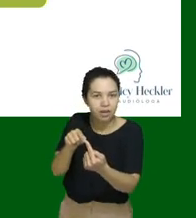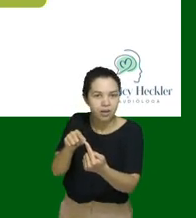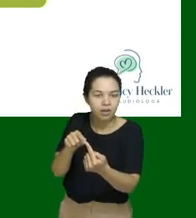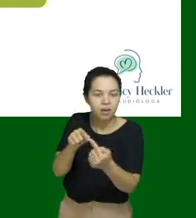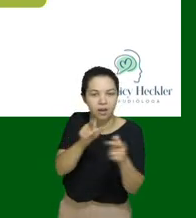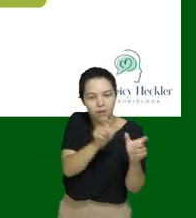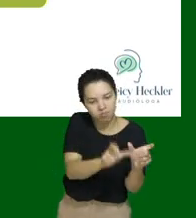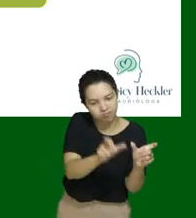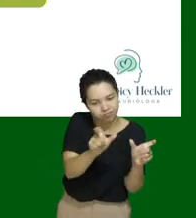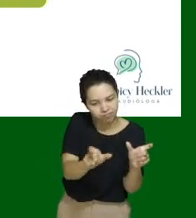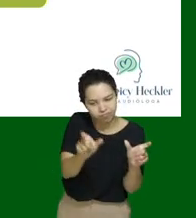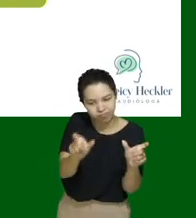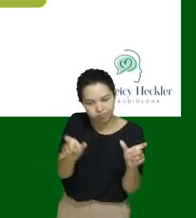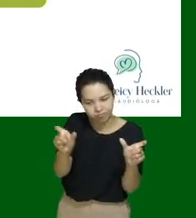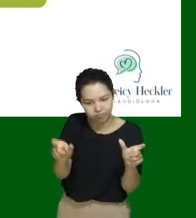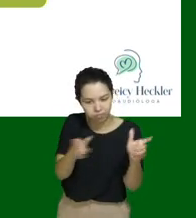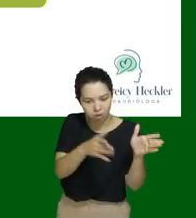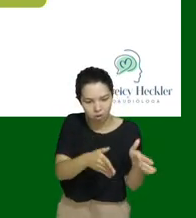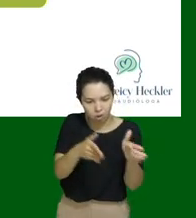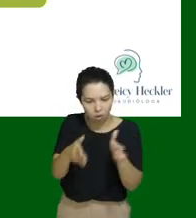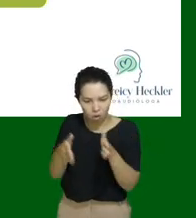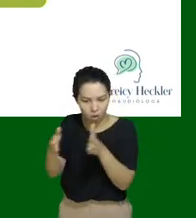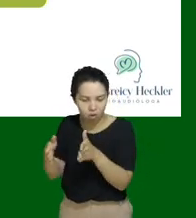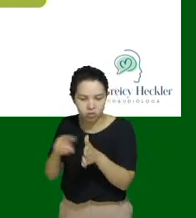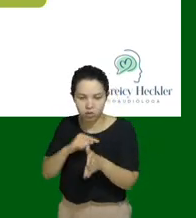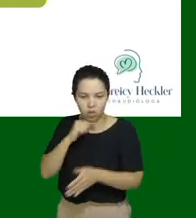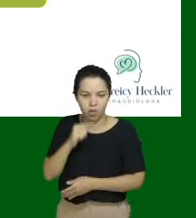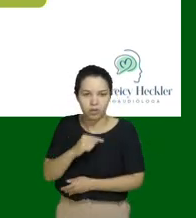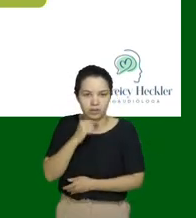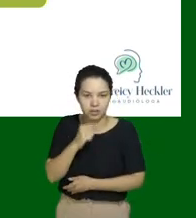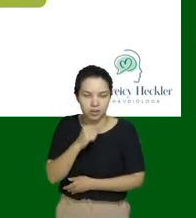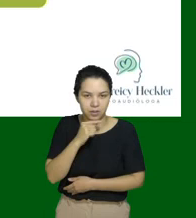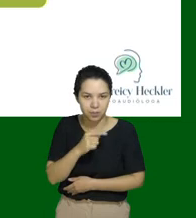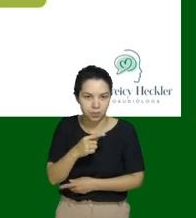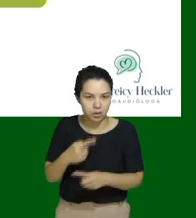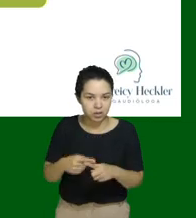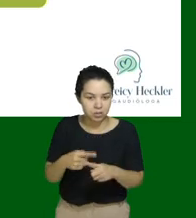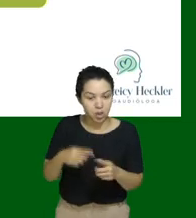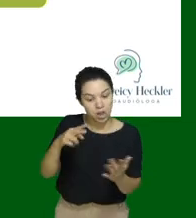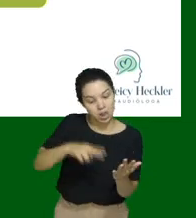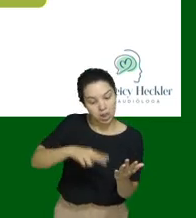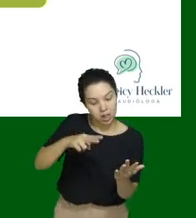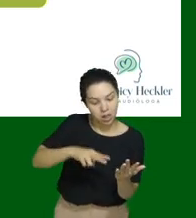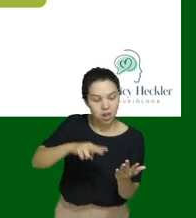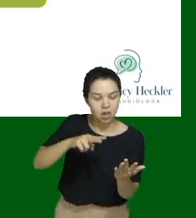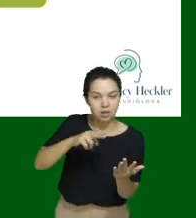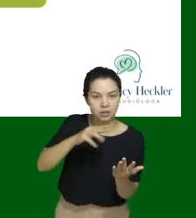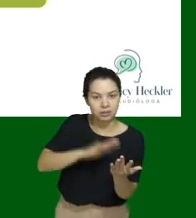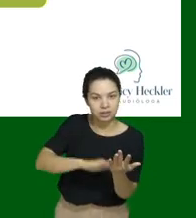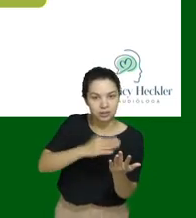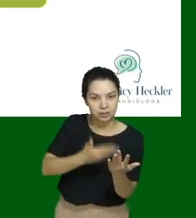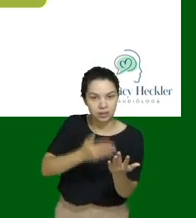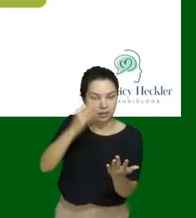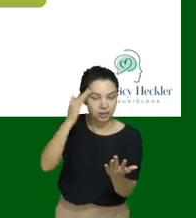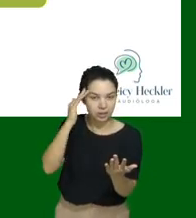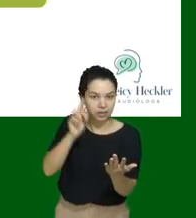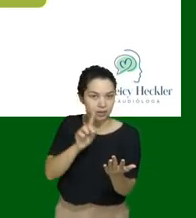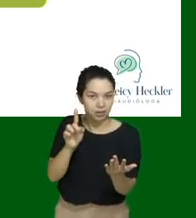correta. Assimilar o que leu. Então, lê e não interpreta. Os ambientes ruidosos